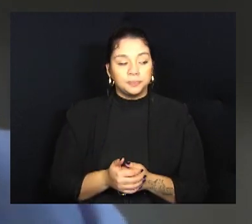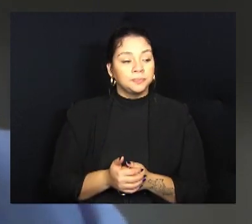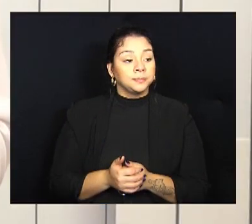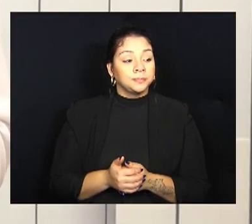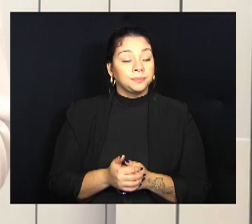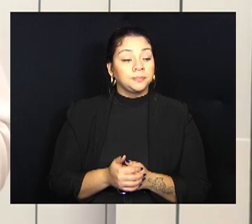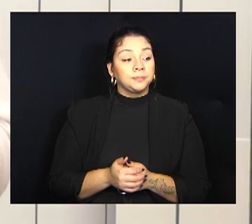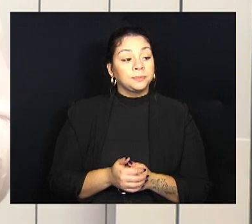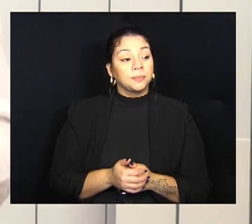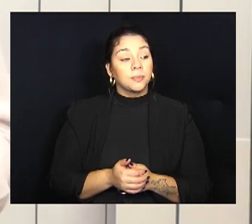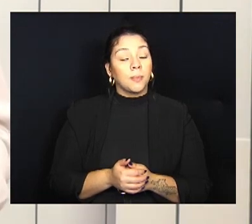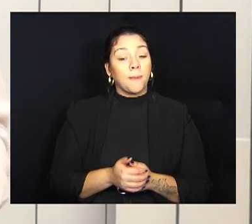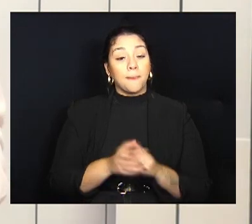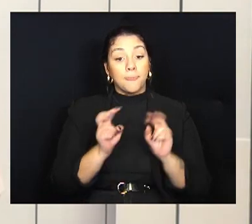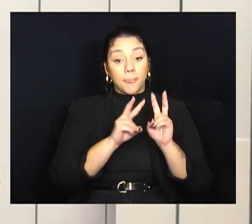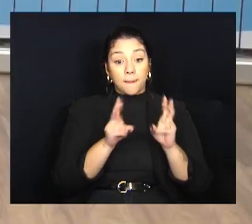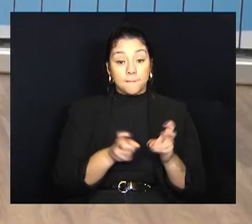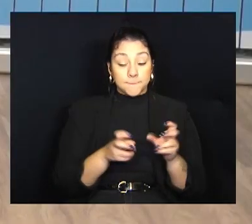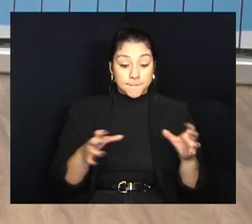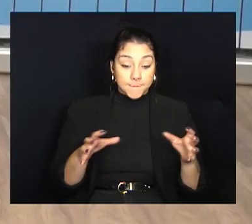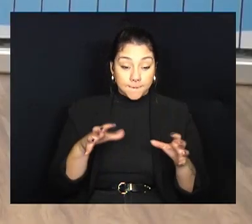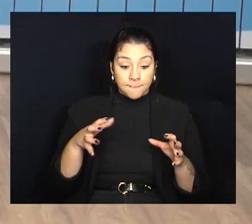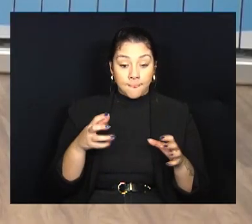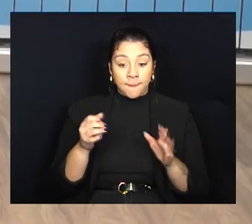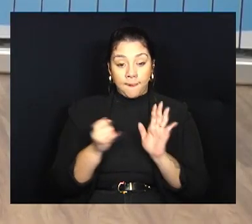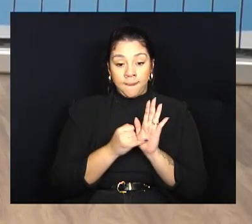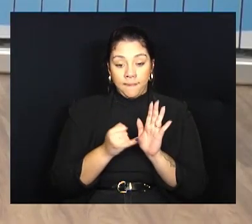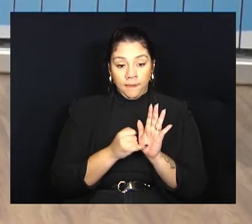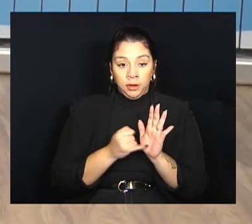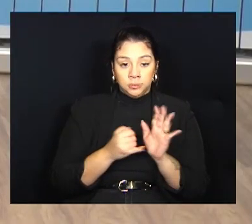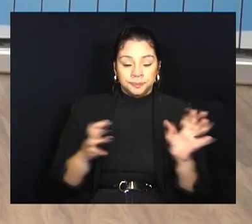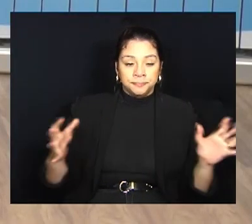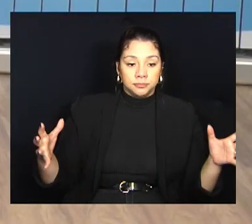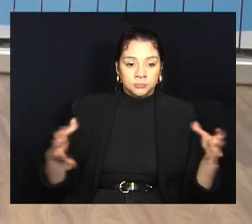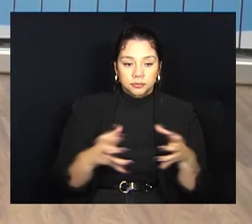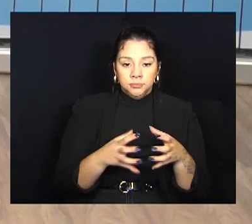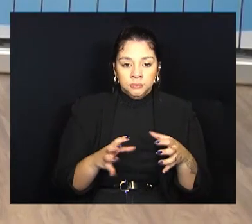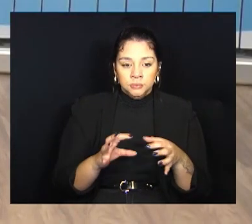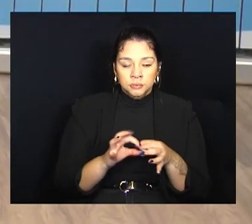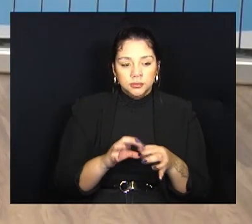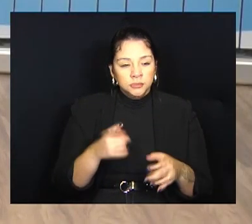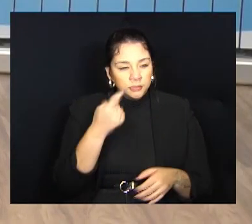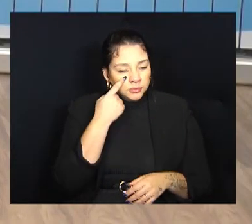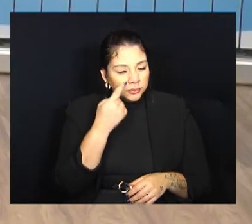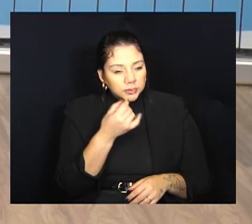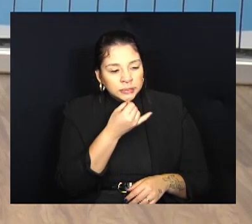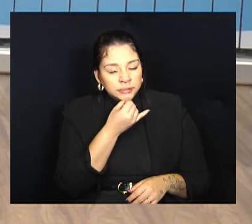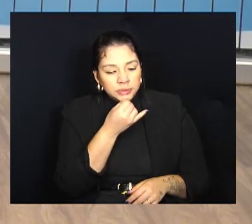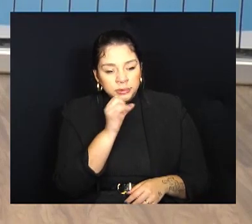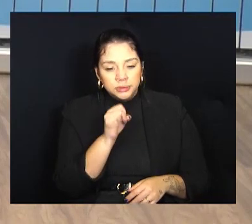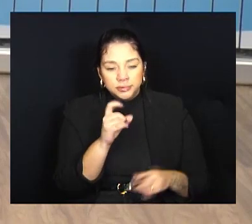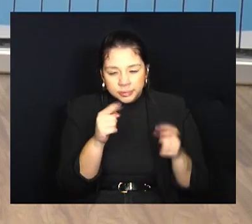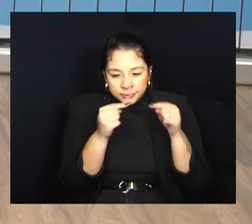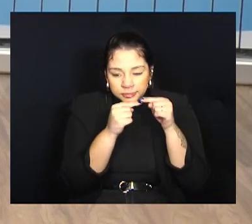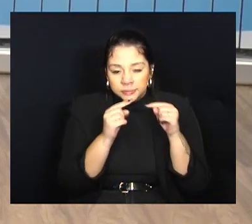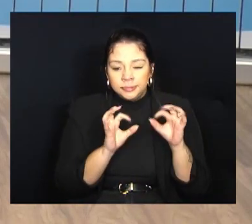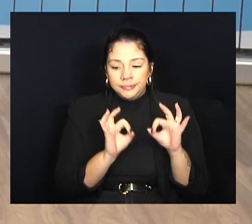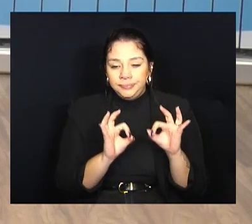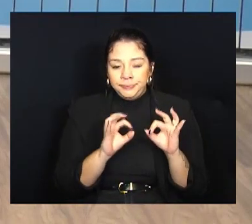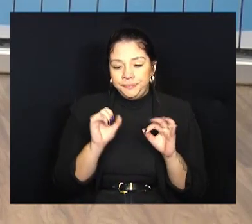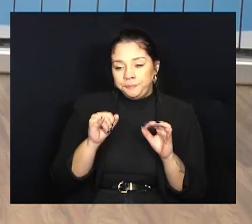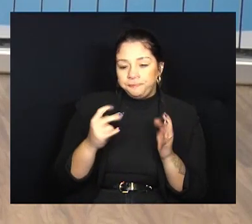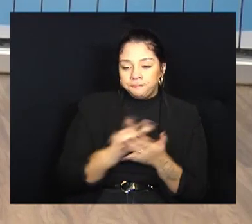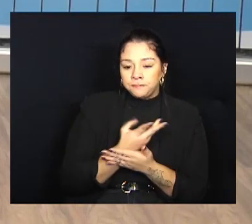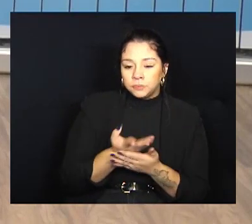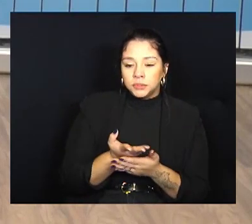fala sobre essa unificação de impostos, vê se esses exemplos que eu vou dar, eles se encaixam nessa